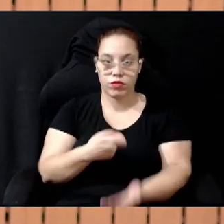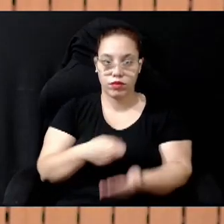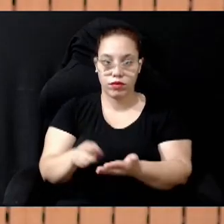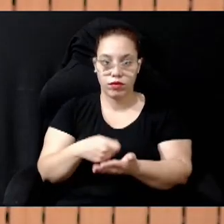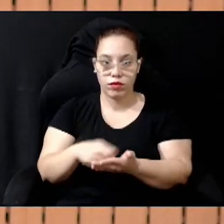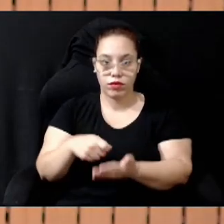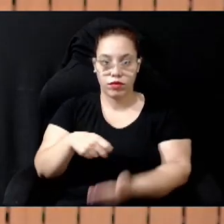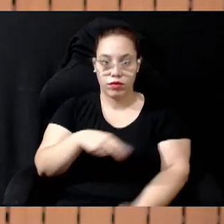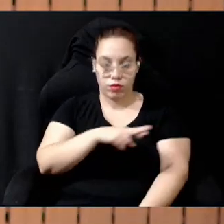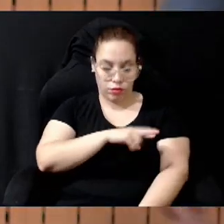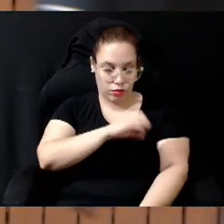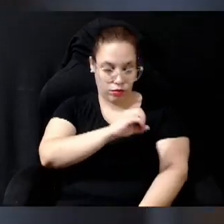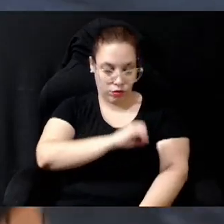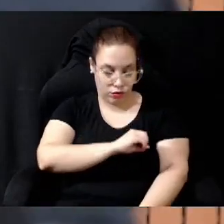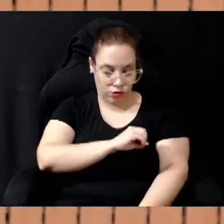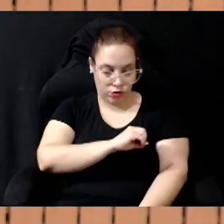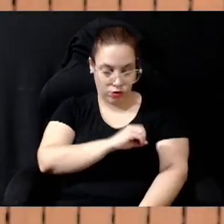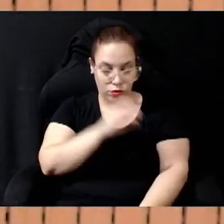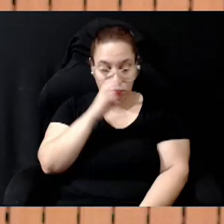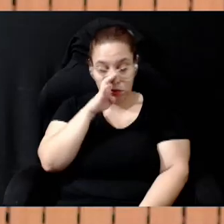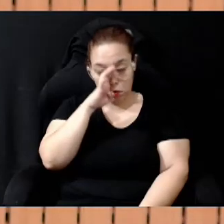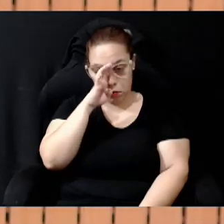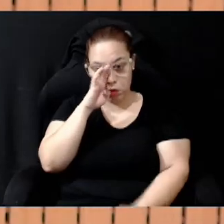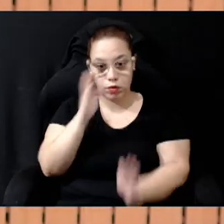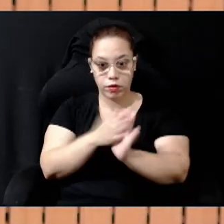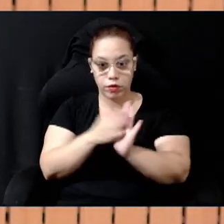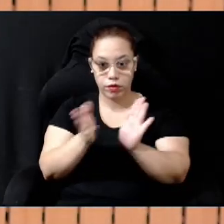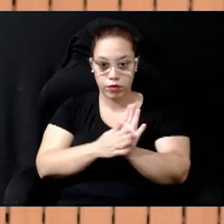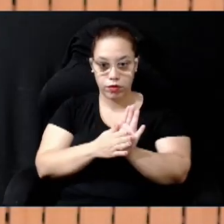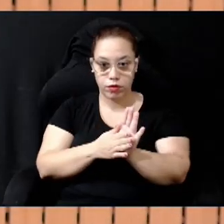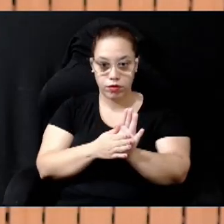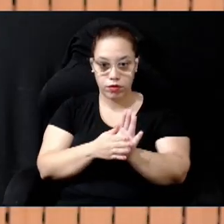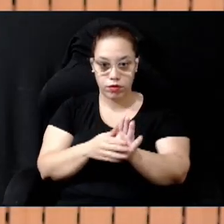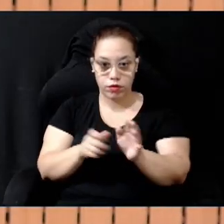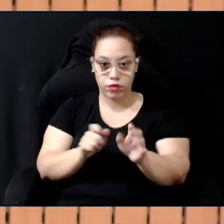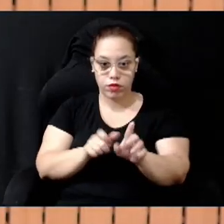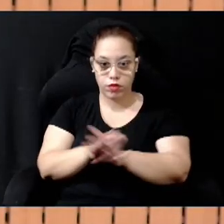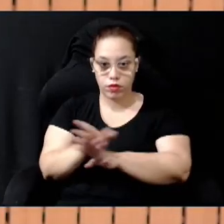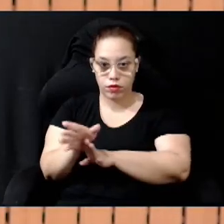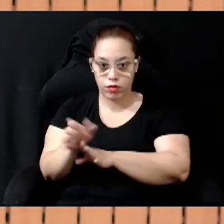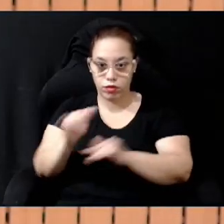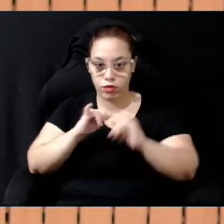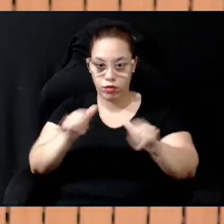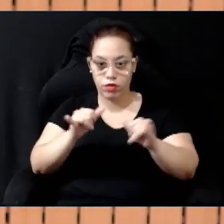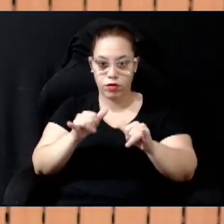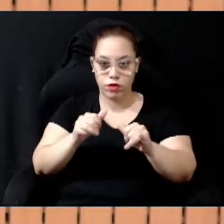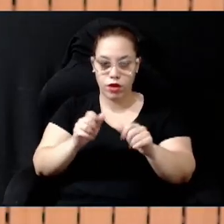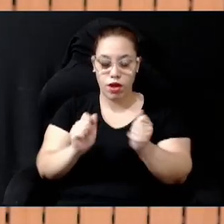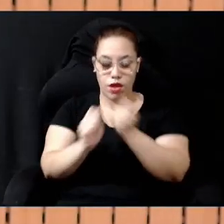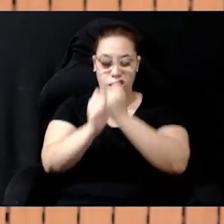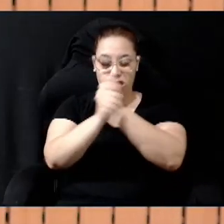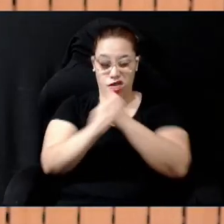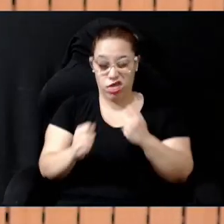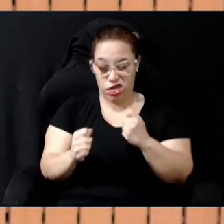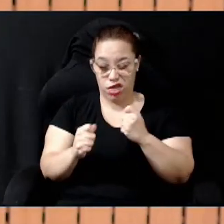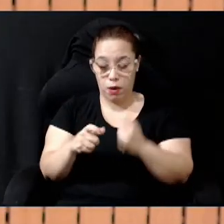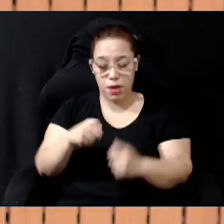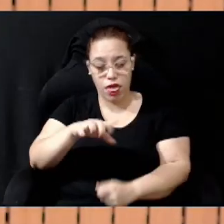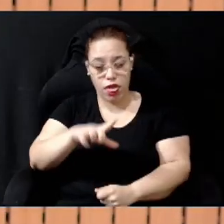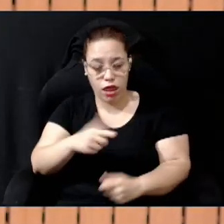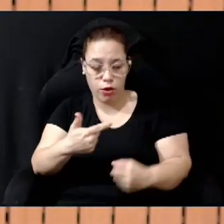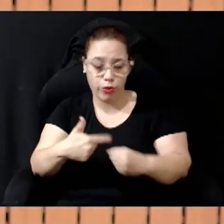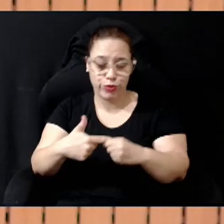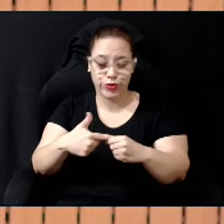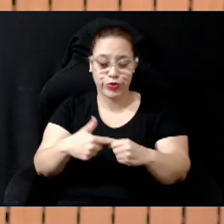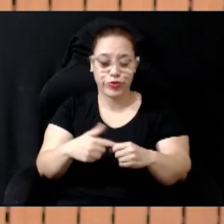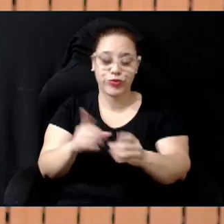Rossini, que estabelece o procedimento de notificação compulsória dos casos de intoxicação por metanol atendidos